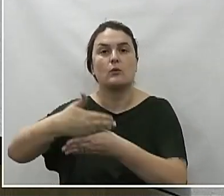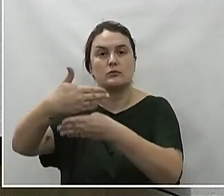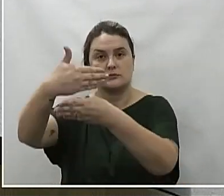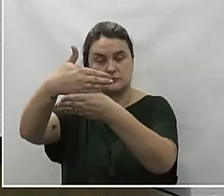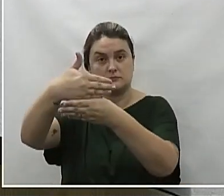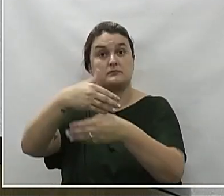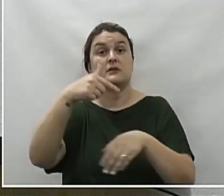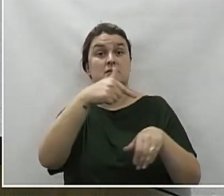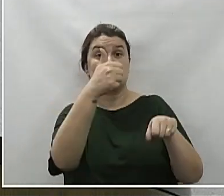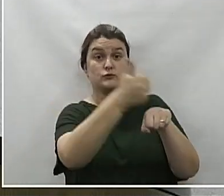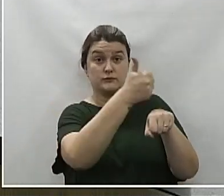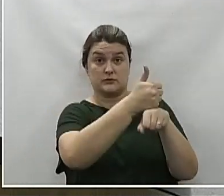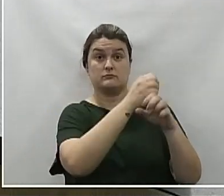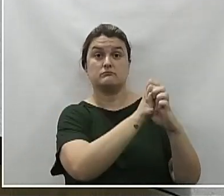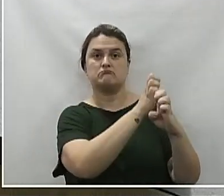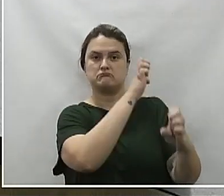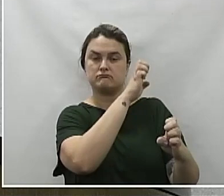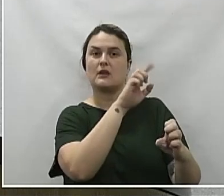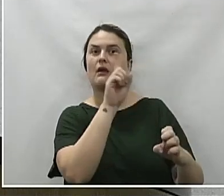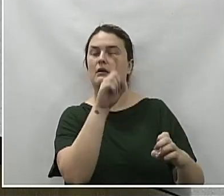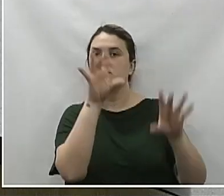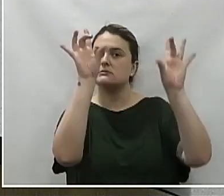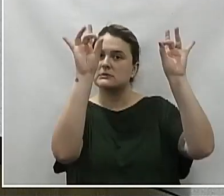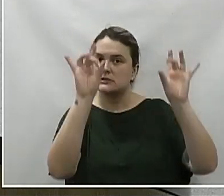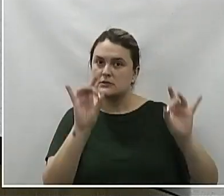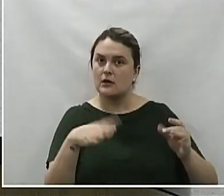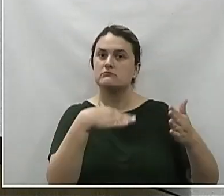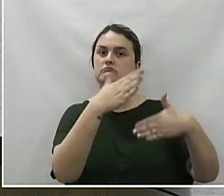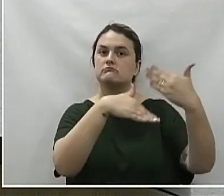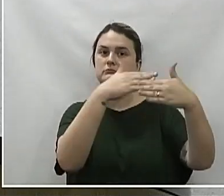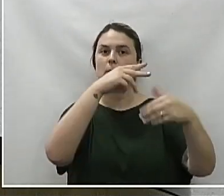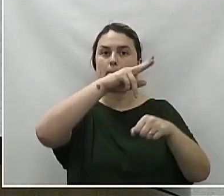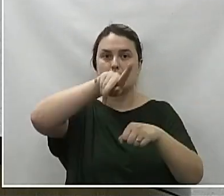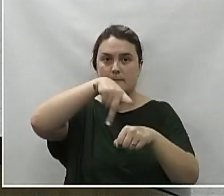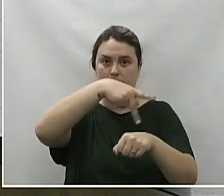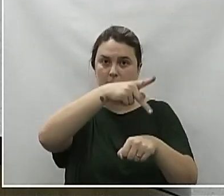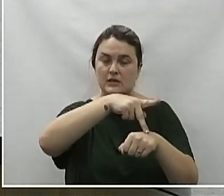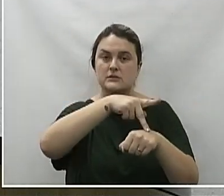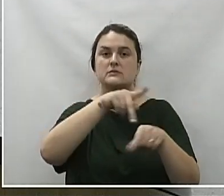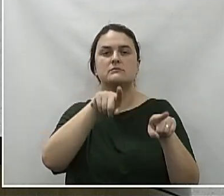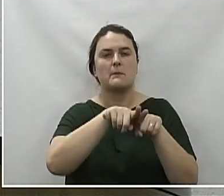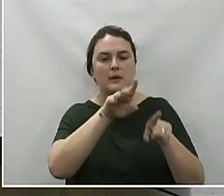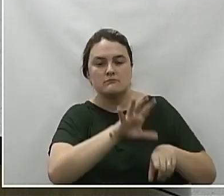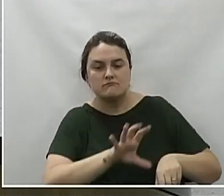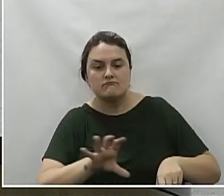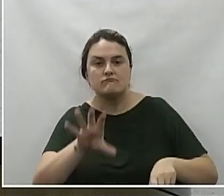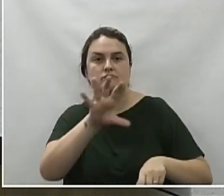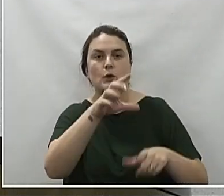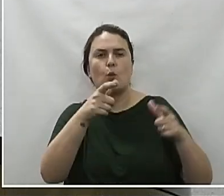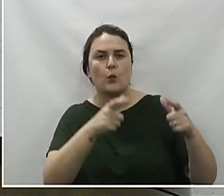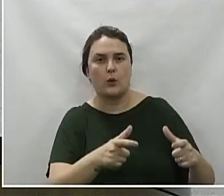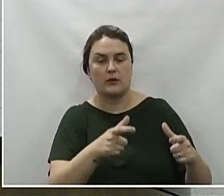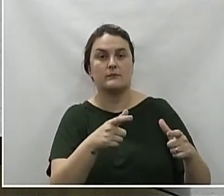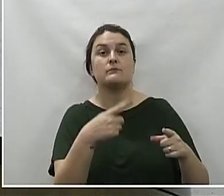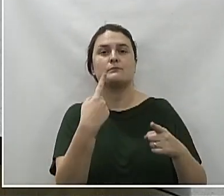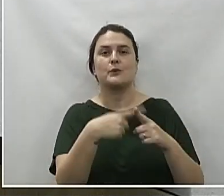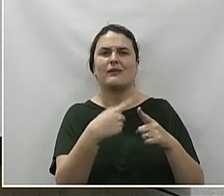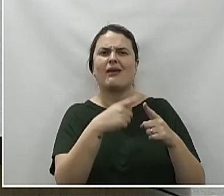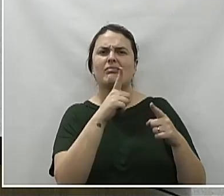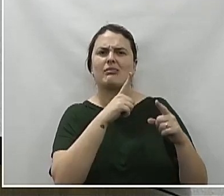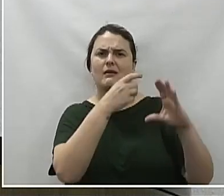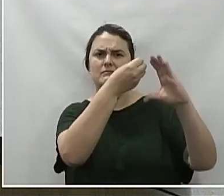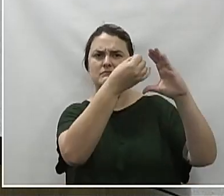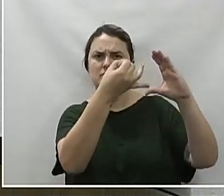a profissão do engenheiro é fundamental para o desenvolvimento Nacional Regional e local pois se